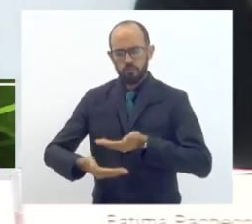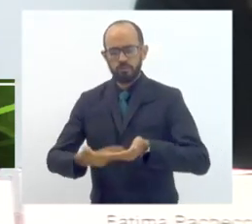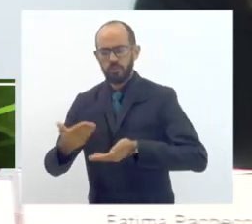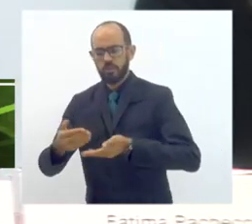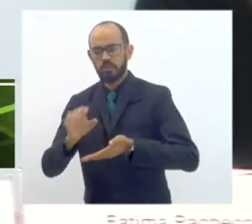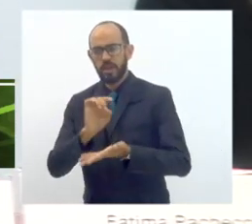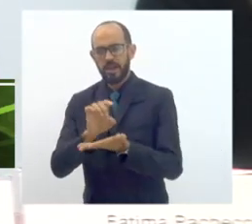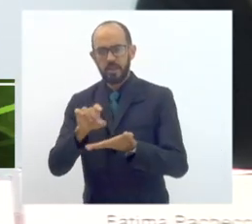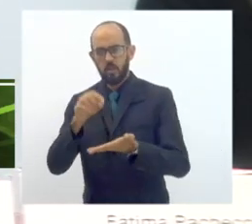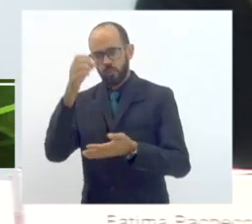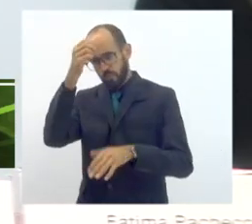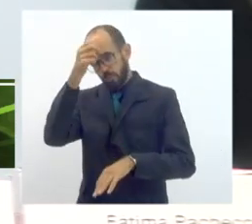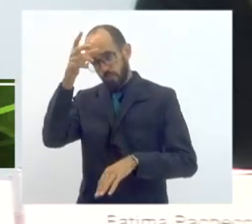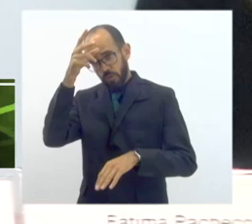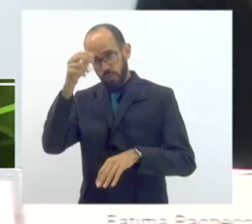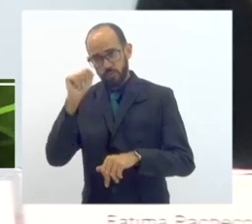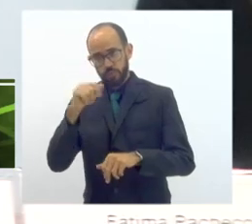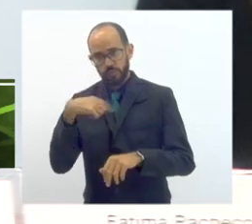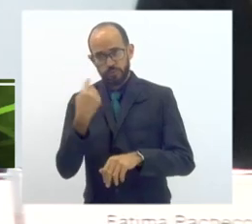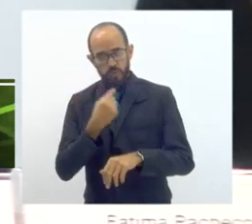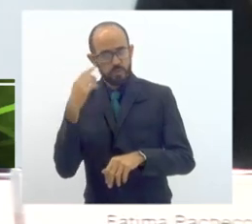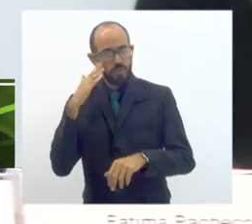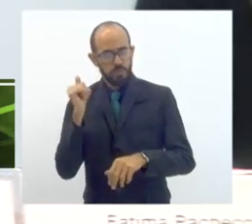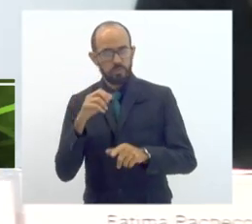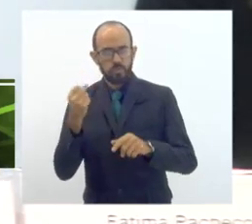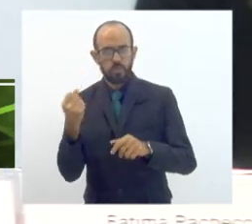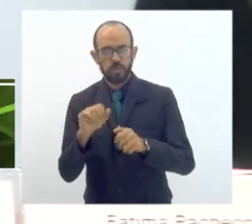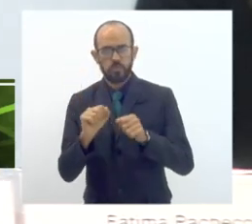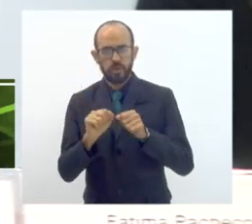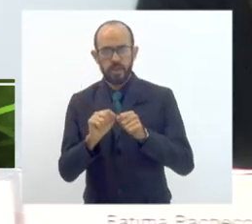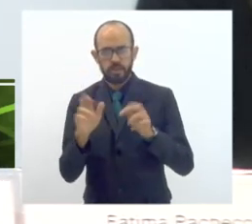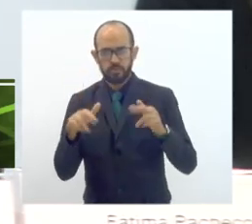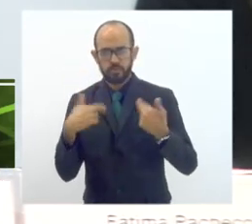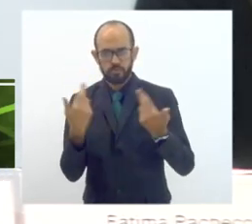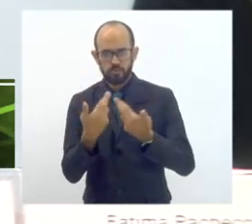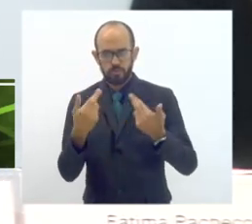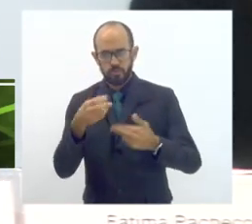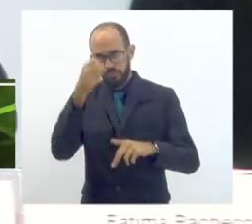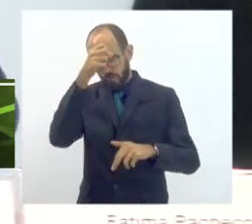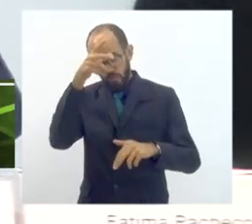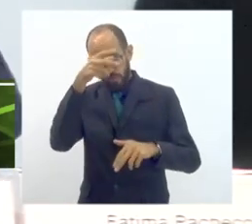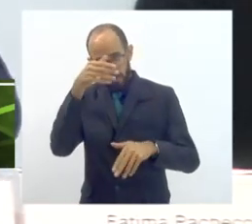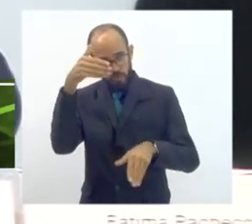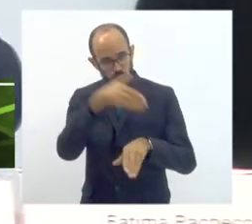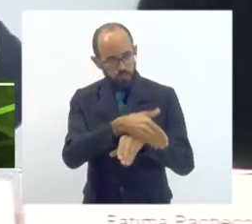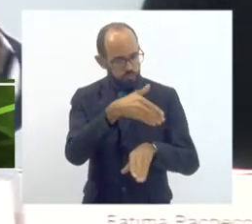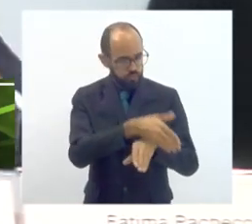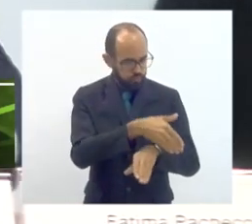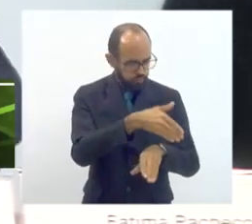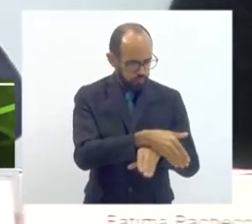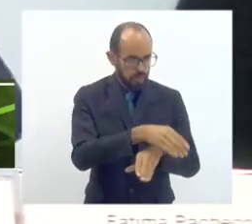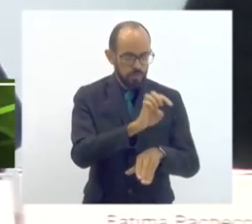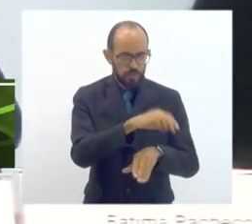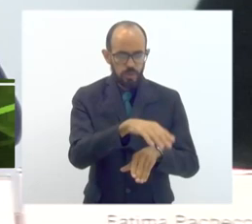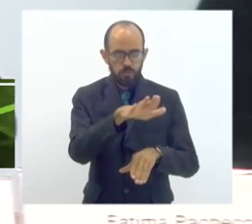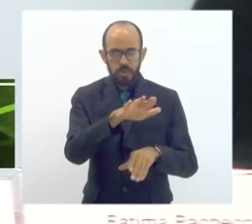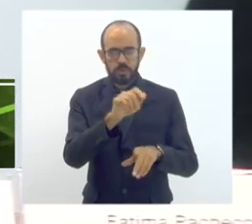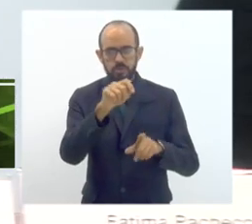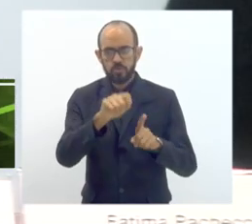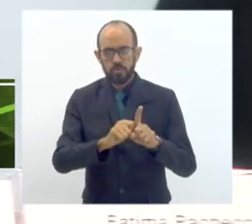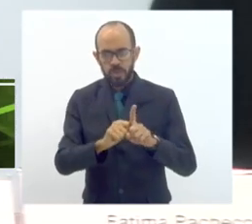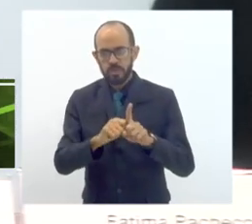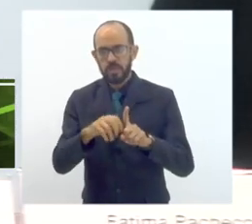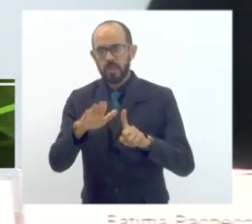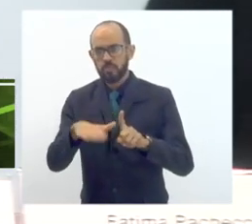prefeitos. A gente sabe quando a gente faz uma reunião, vem os prefeitos todos, mas no dia a dia, todo mês, quando a gente marca uma